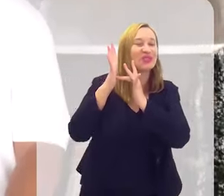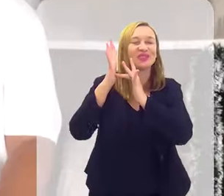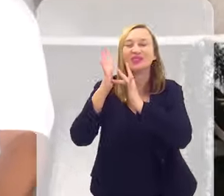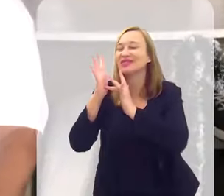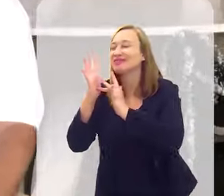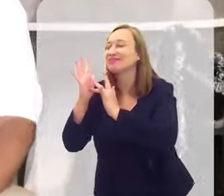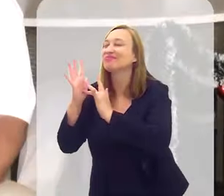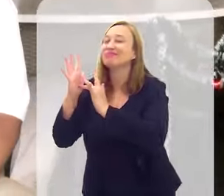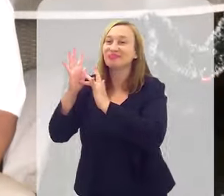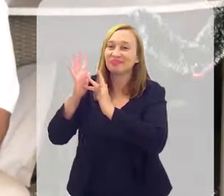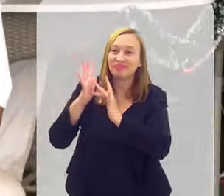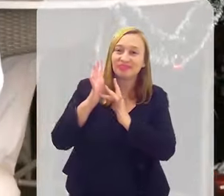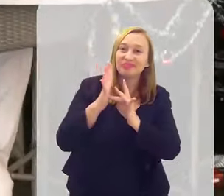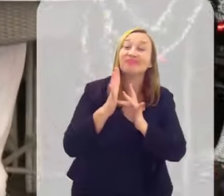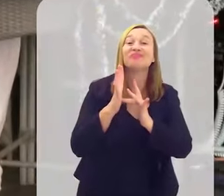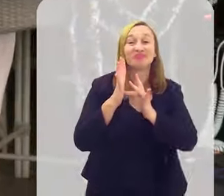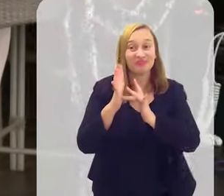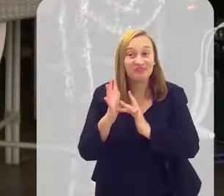Jesus